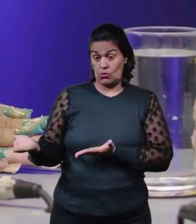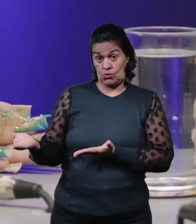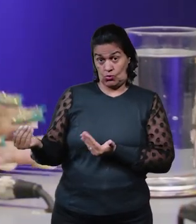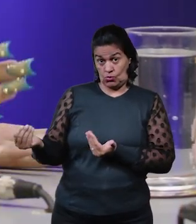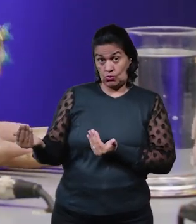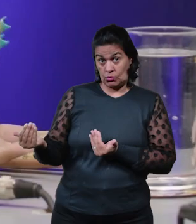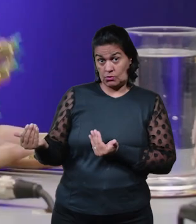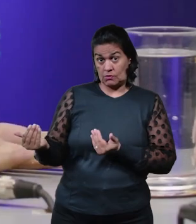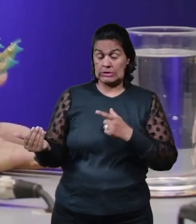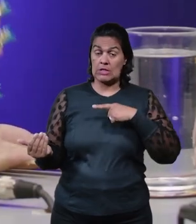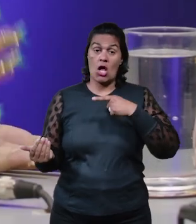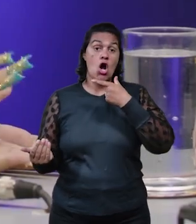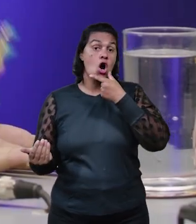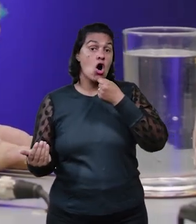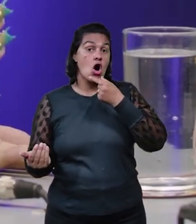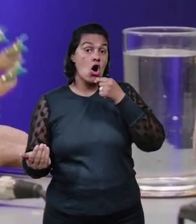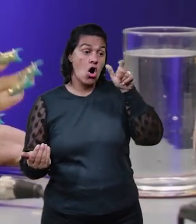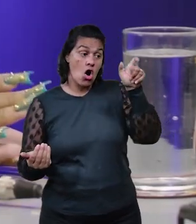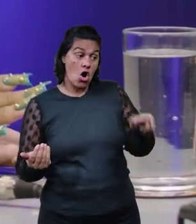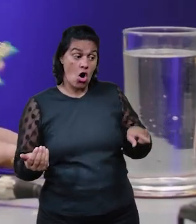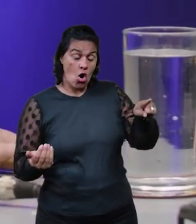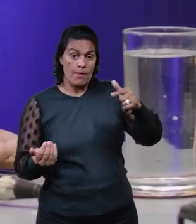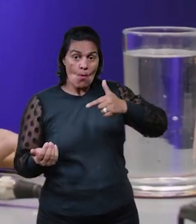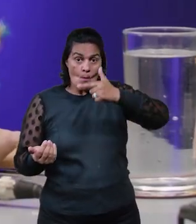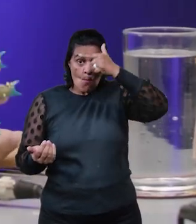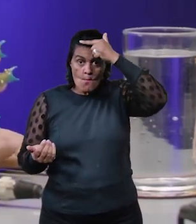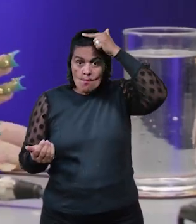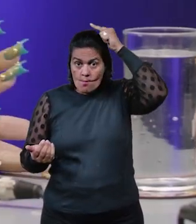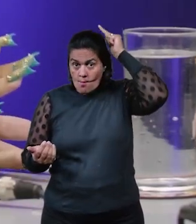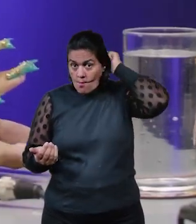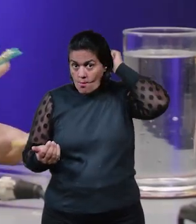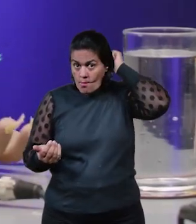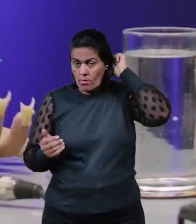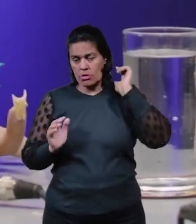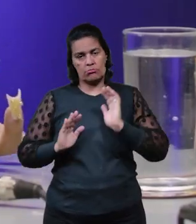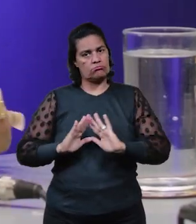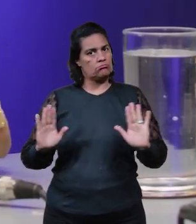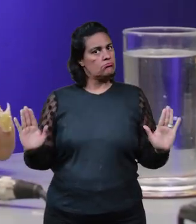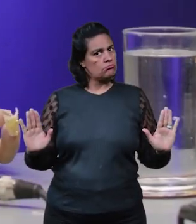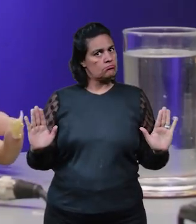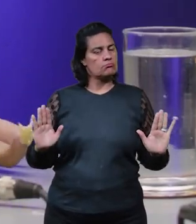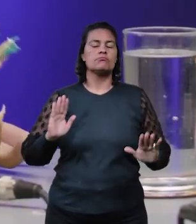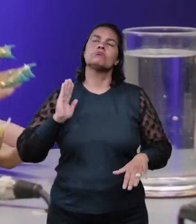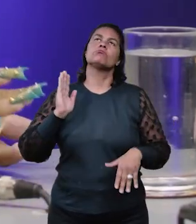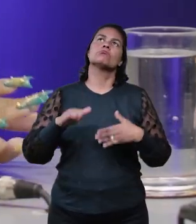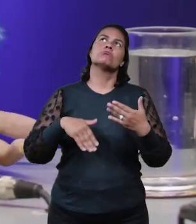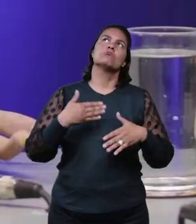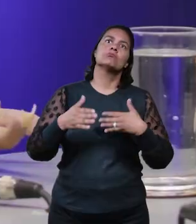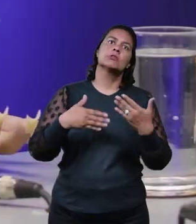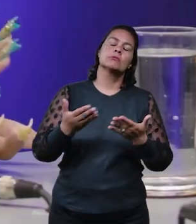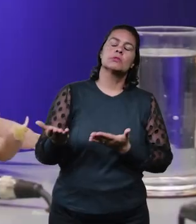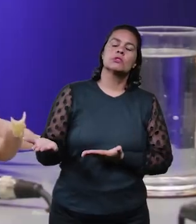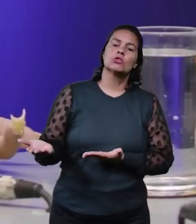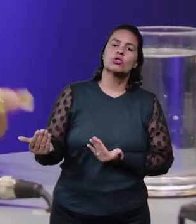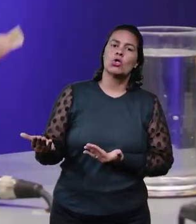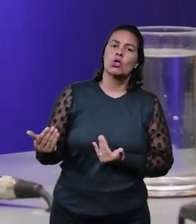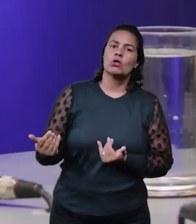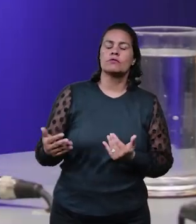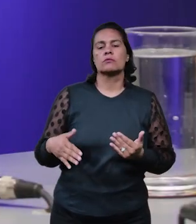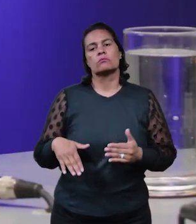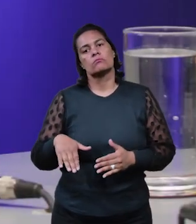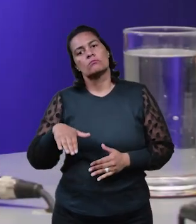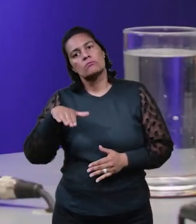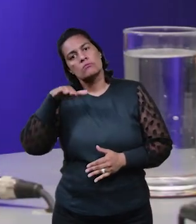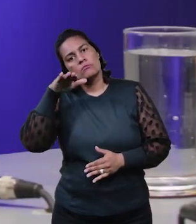padrão de, quando tem um cabelo crespo, então cacheado, de raspar a cabeça. E aí até que chega um momento na adolescência, então